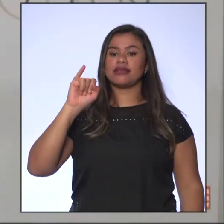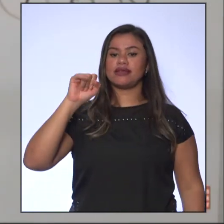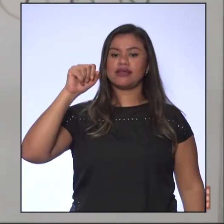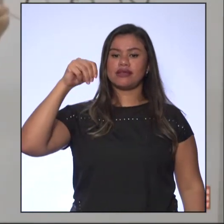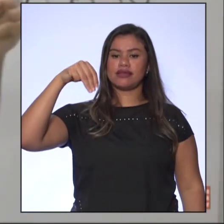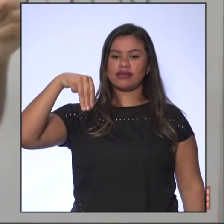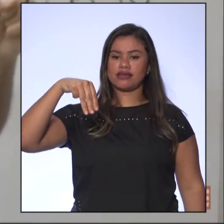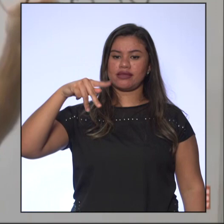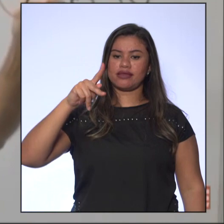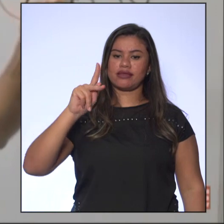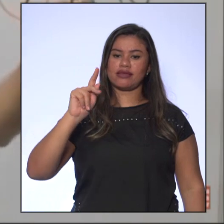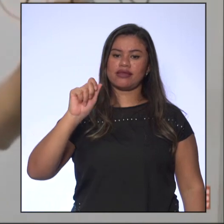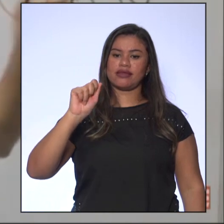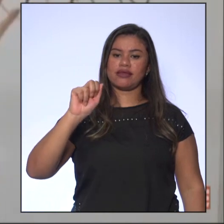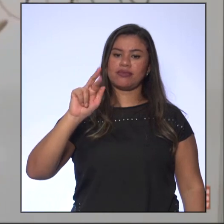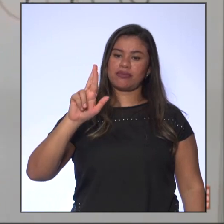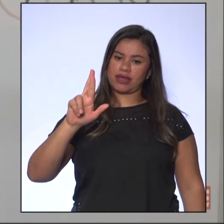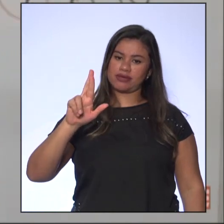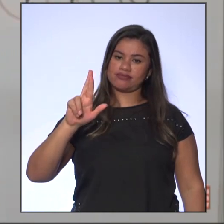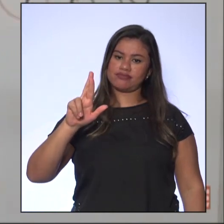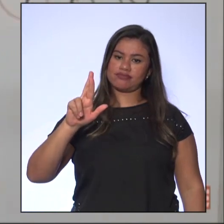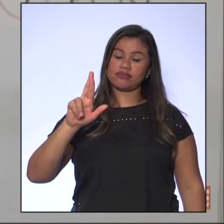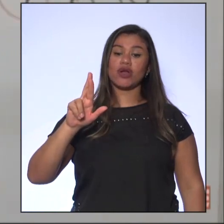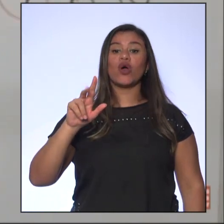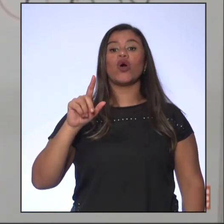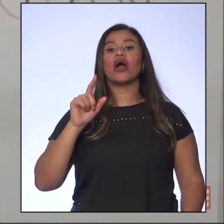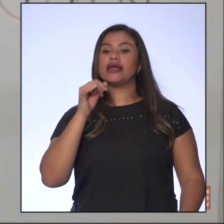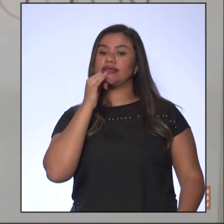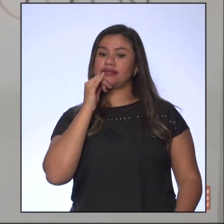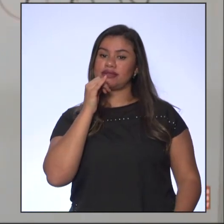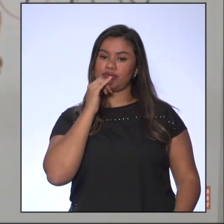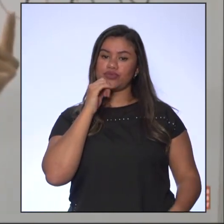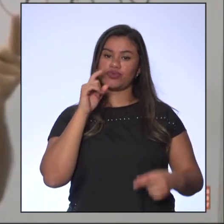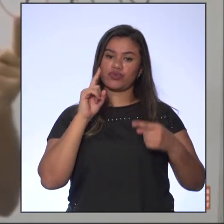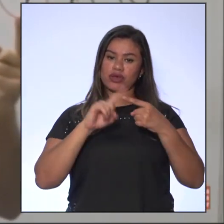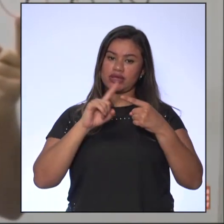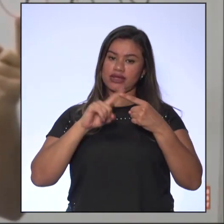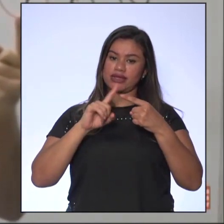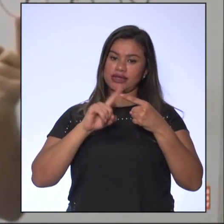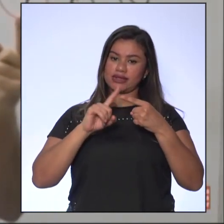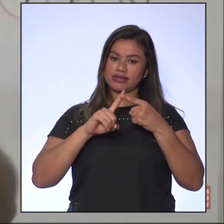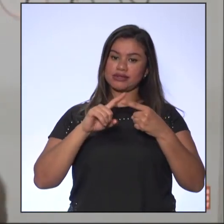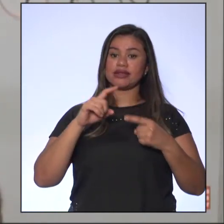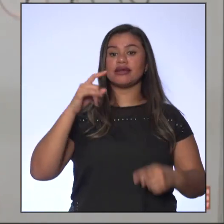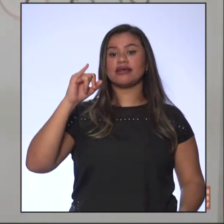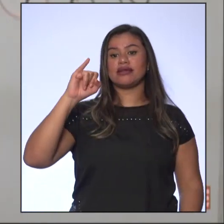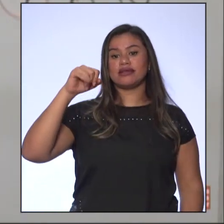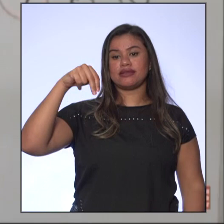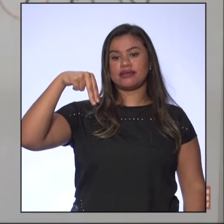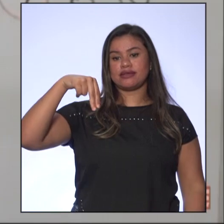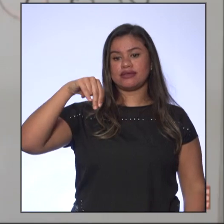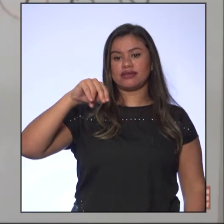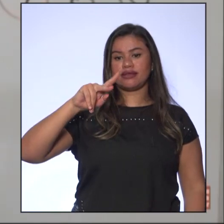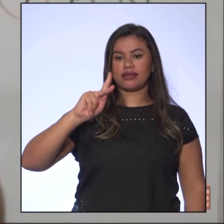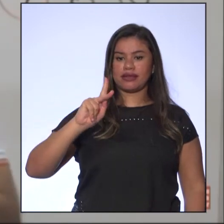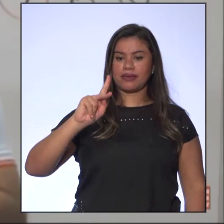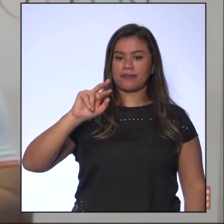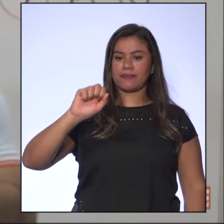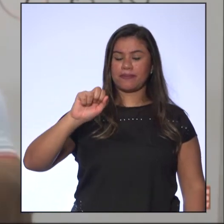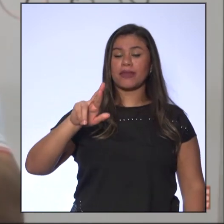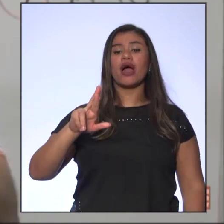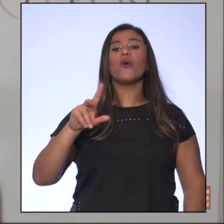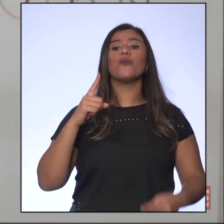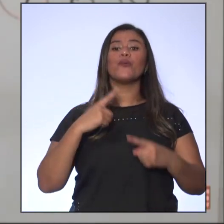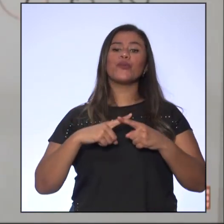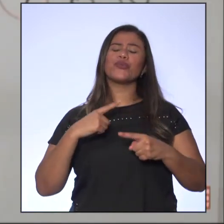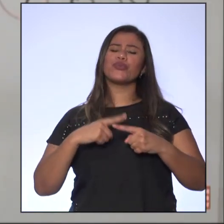1, 2, 3, 4, 5 números. Se eu tenho 5 números, tem 1 no meio. Quando você coloca do menor para o maior,